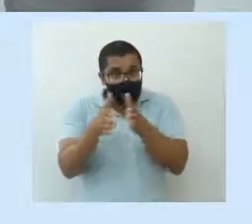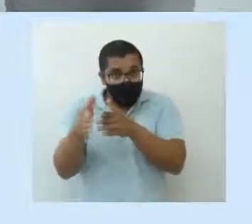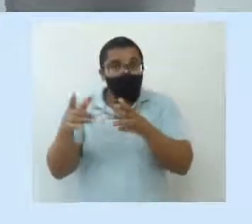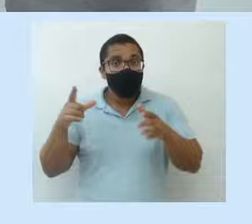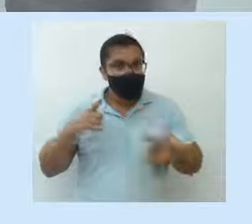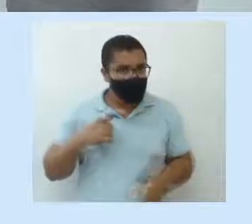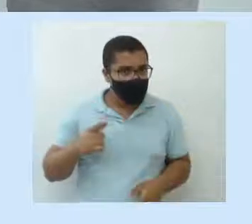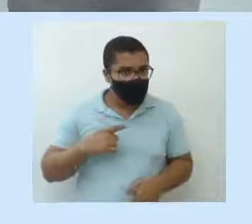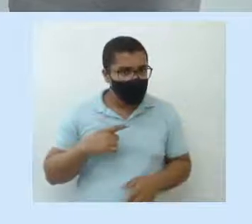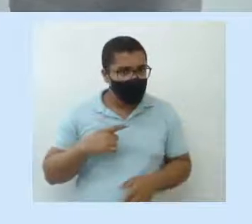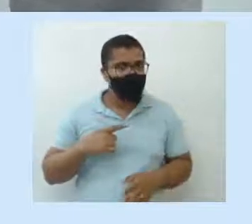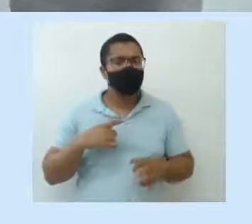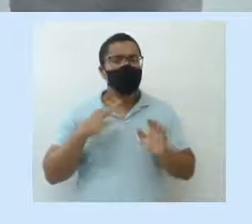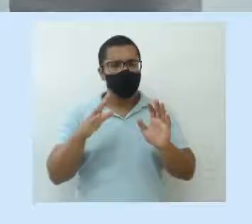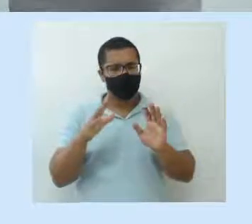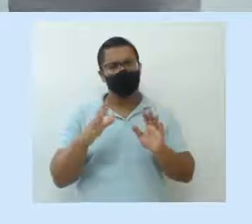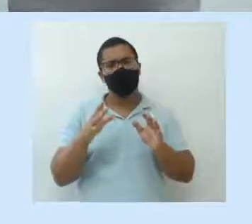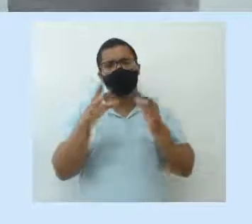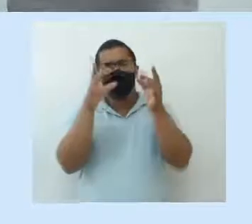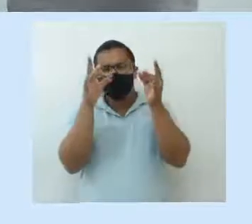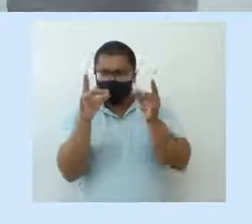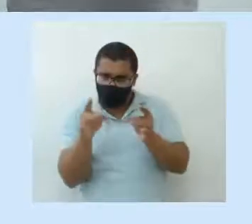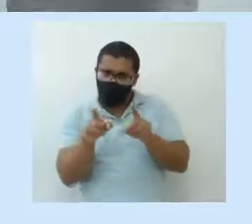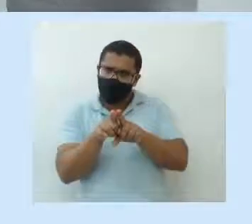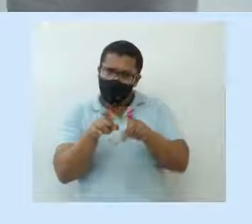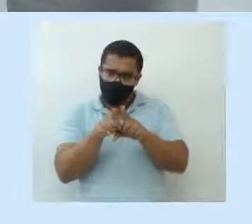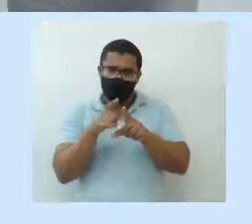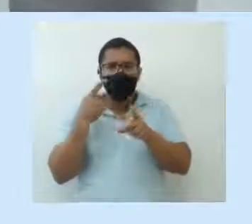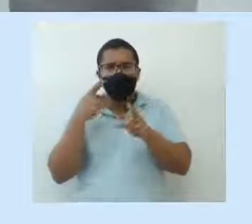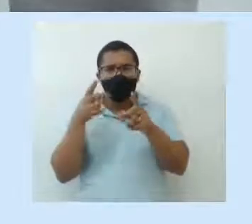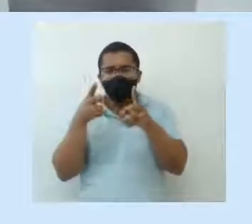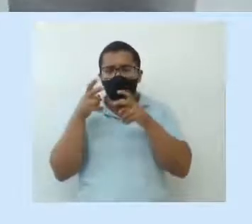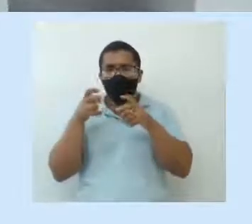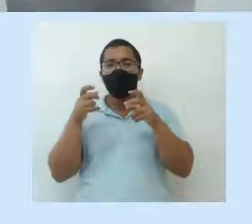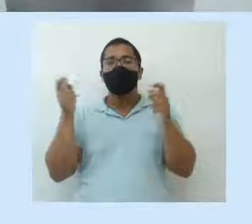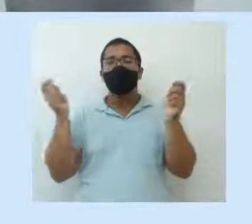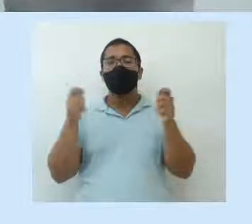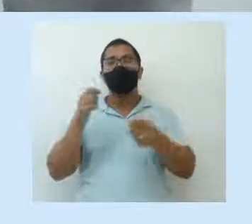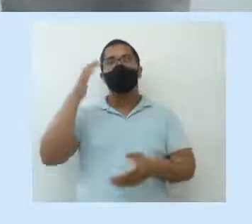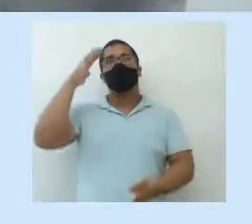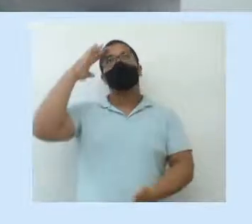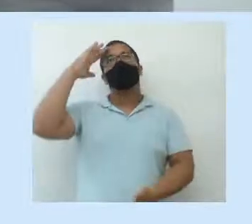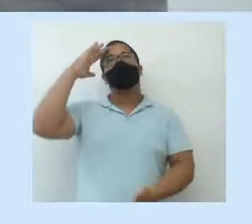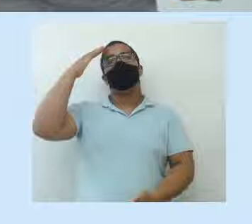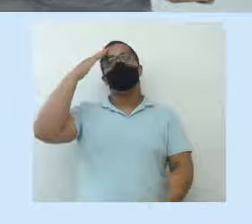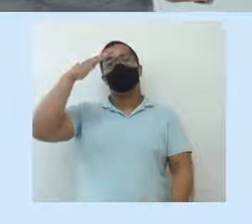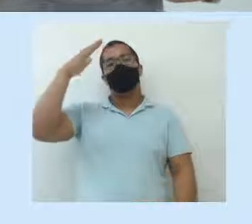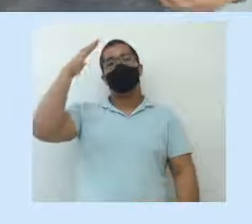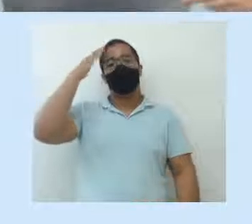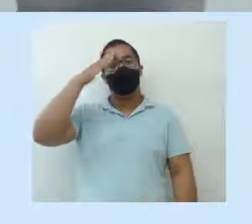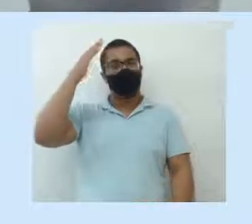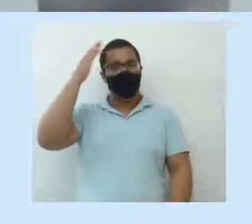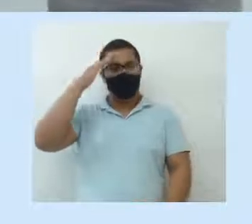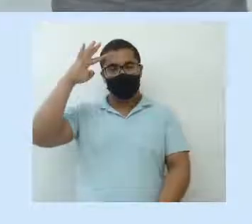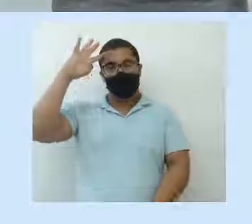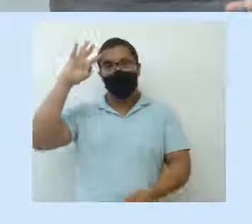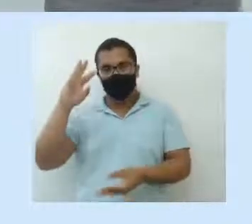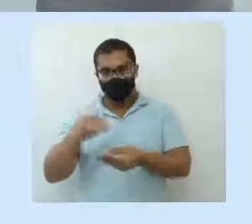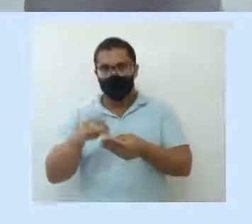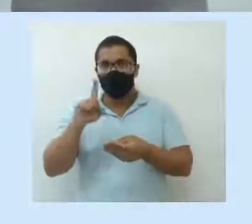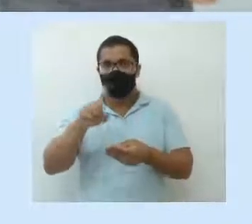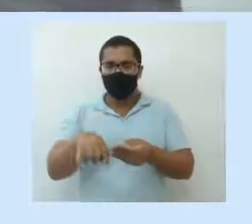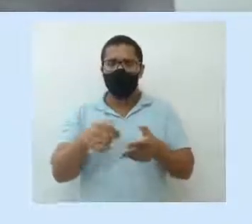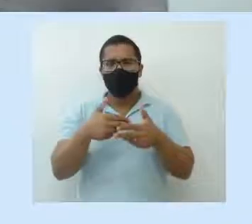retiradas as suas particularidades, produzem a intuição sobre a essência de um